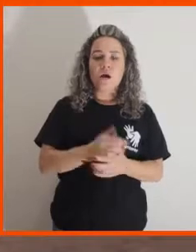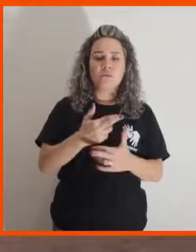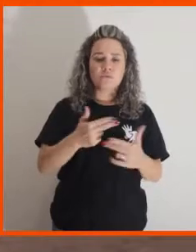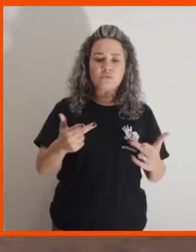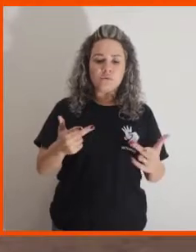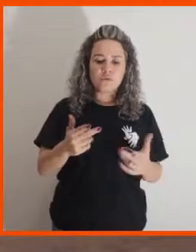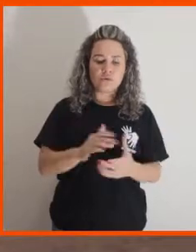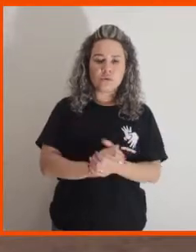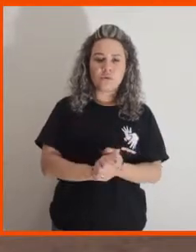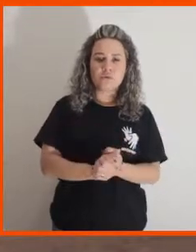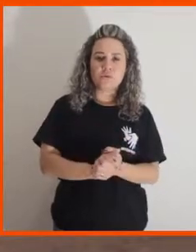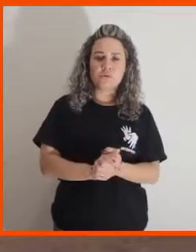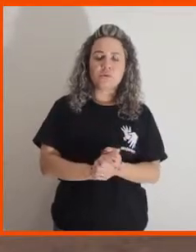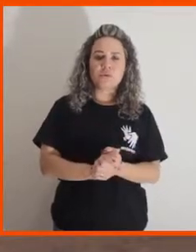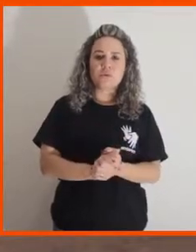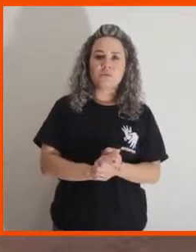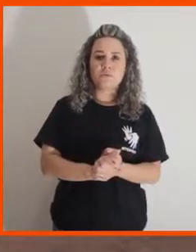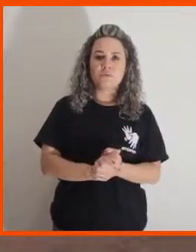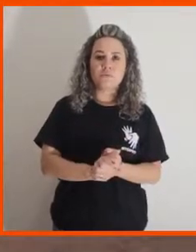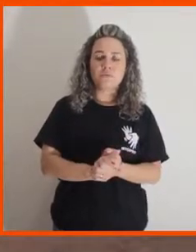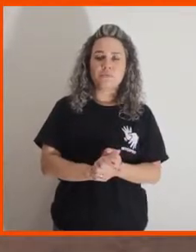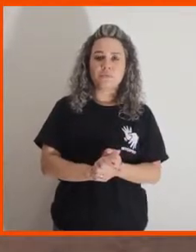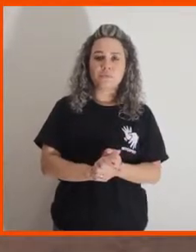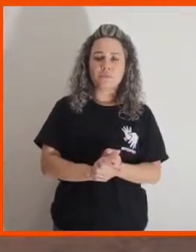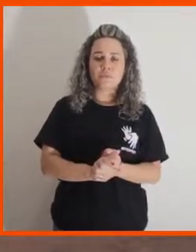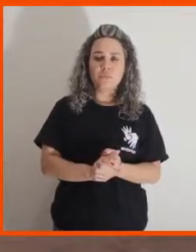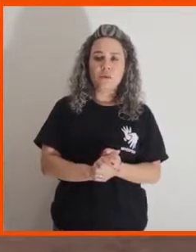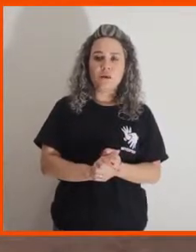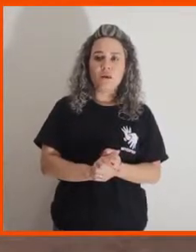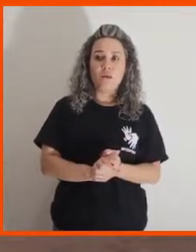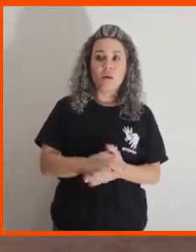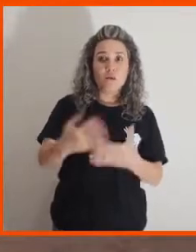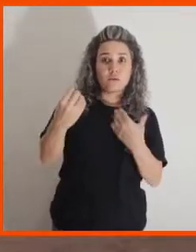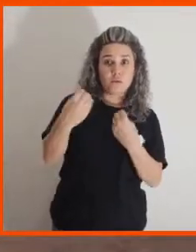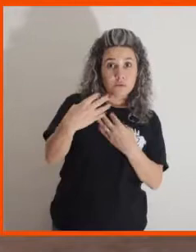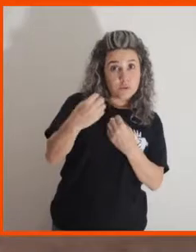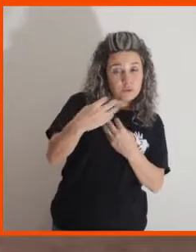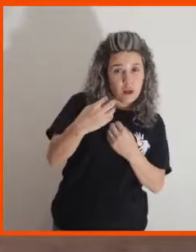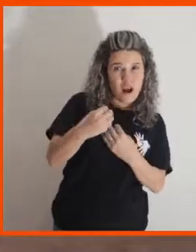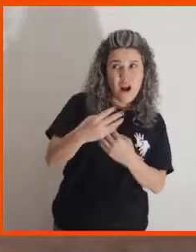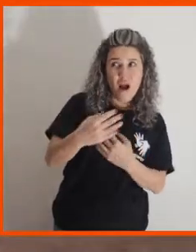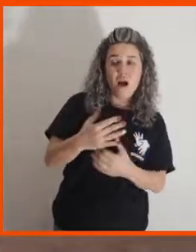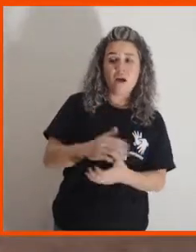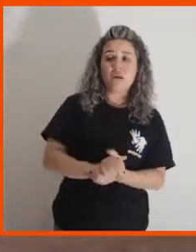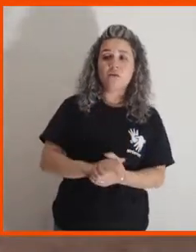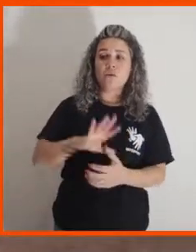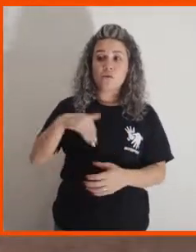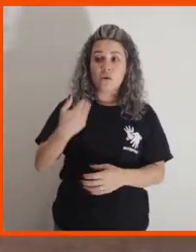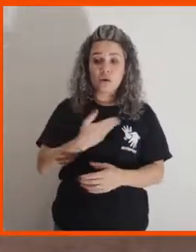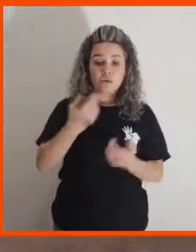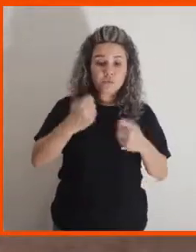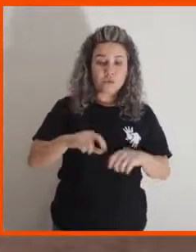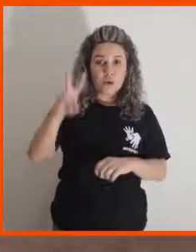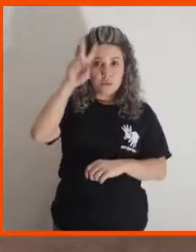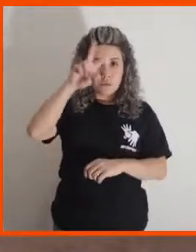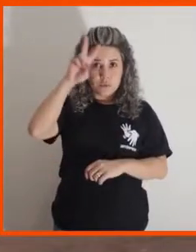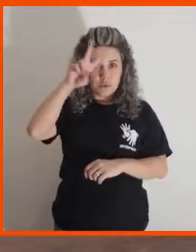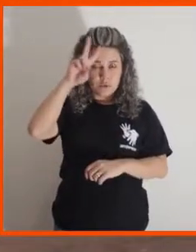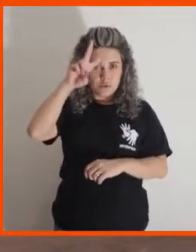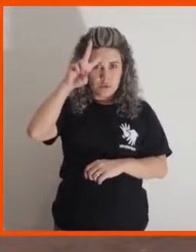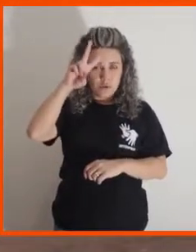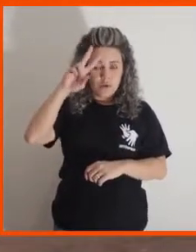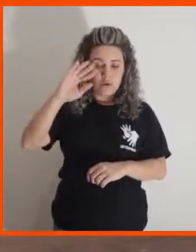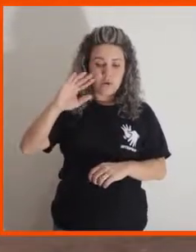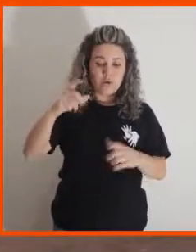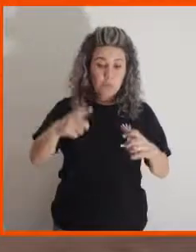né? Então, para nós jovens, agora, hoje em dia, é uma importância maior porque podemos saber mais da história